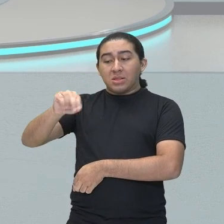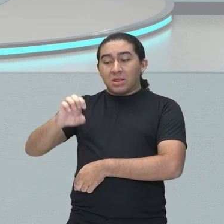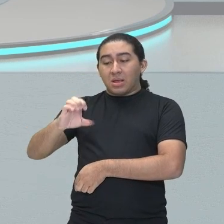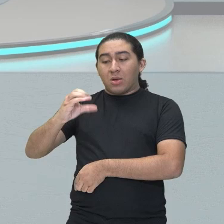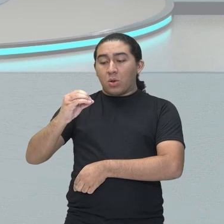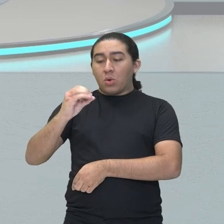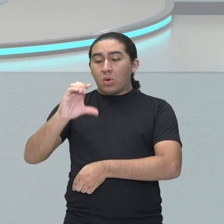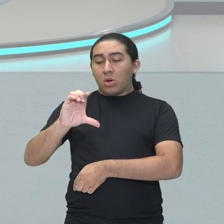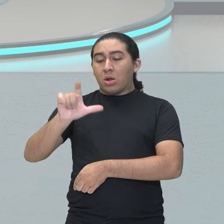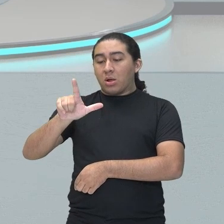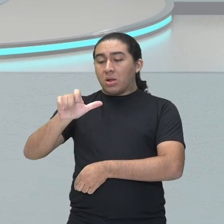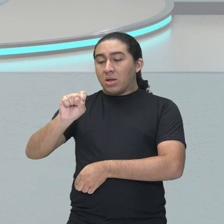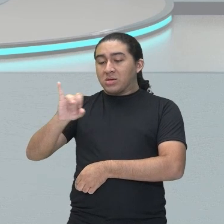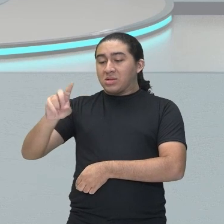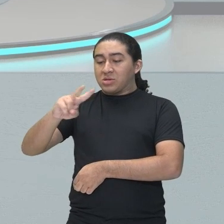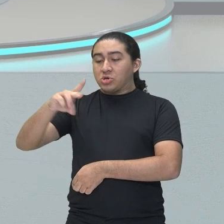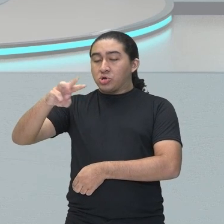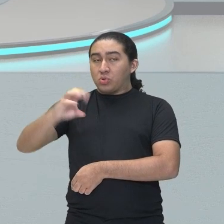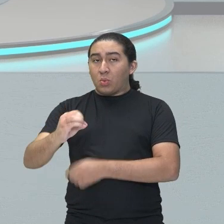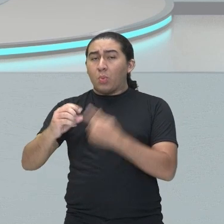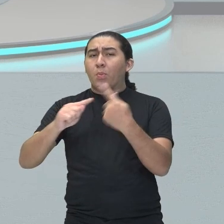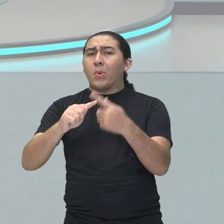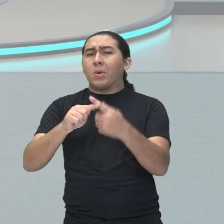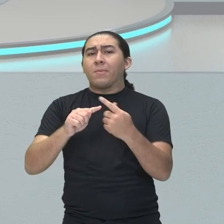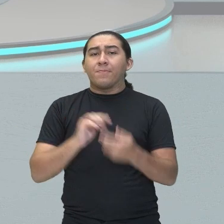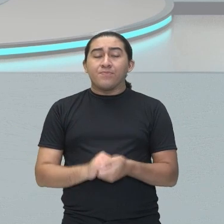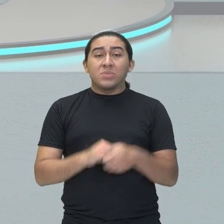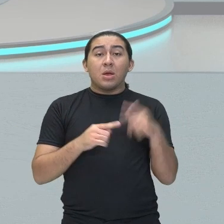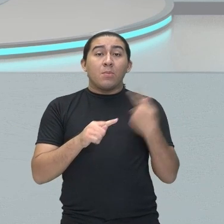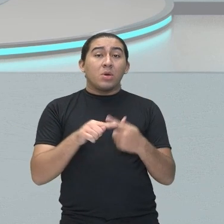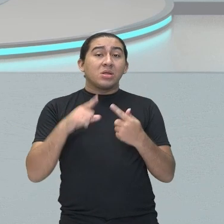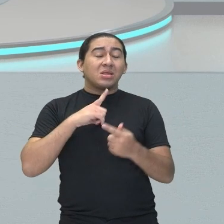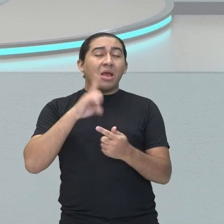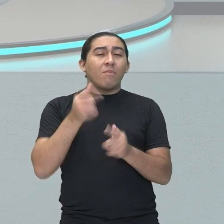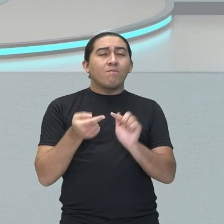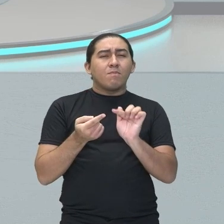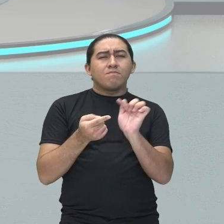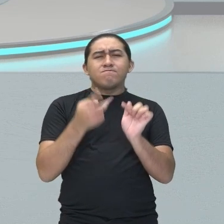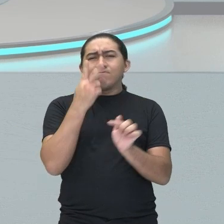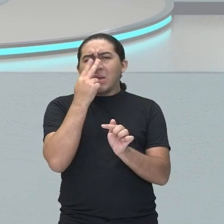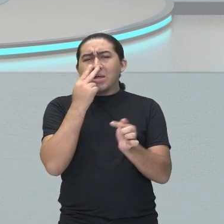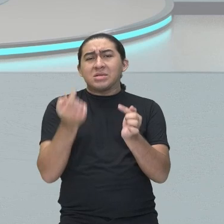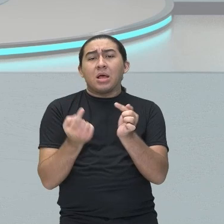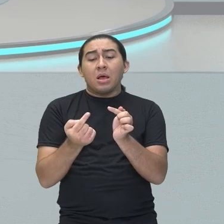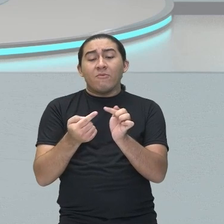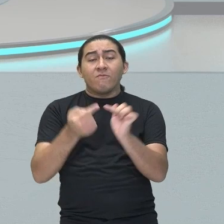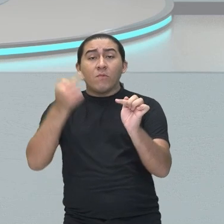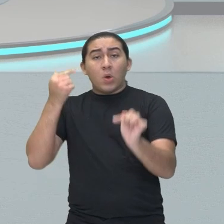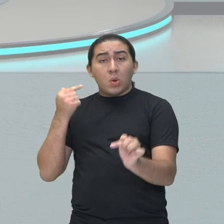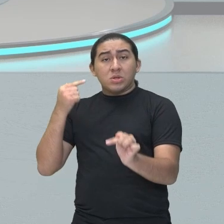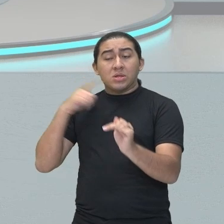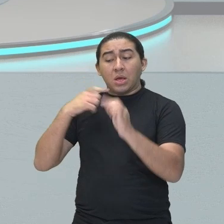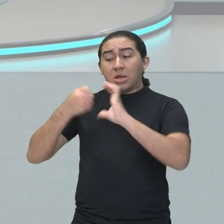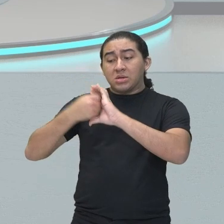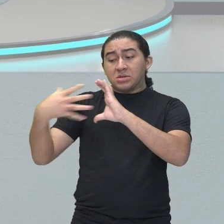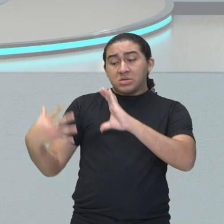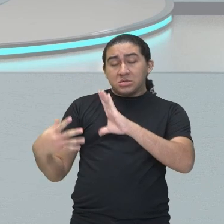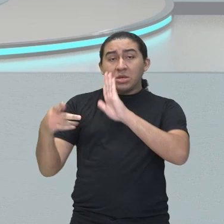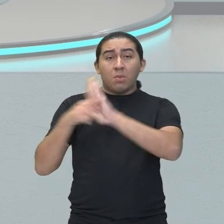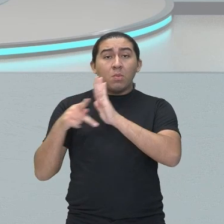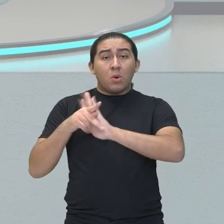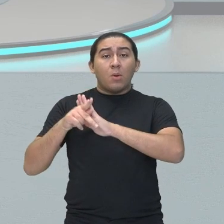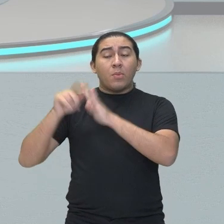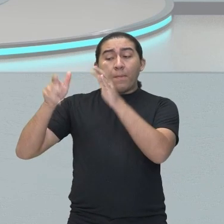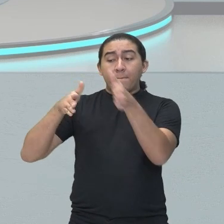falamos sobre isso. É neoclassicismo por quê? Porque vai retomar muitas características, inclusive mitologia, lá